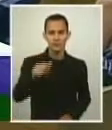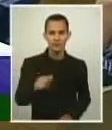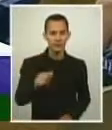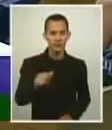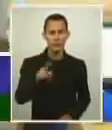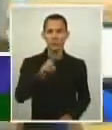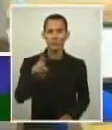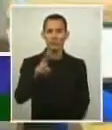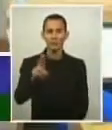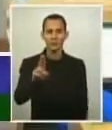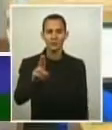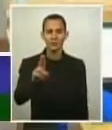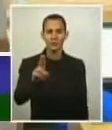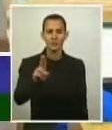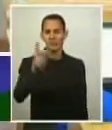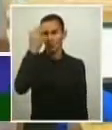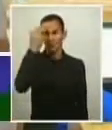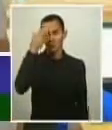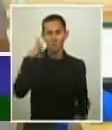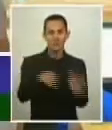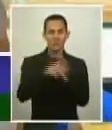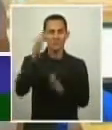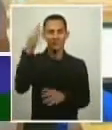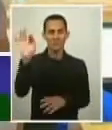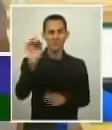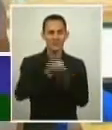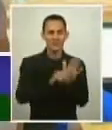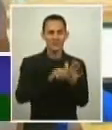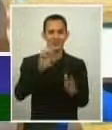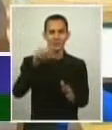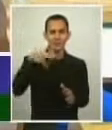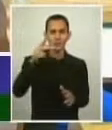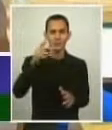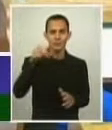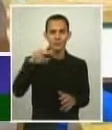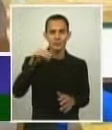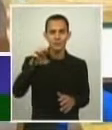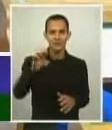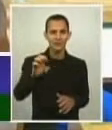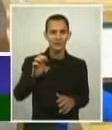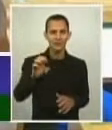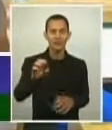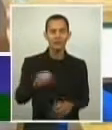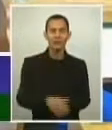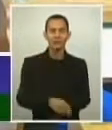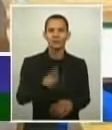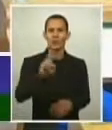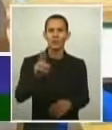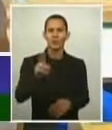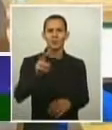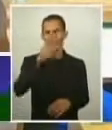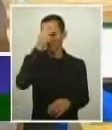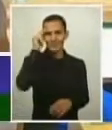e é um nome comum na França do século 19 por lini e eram é o nome